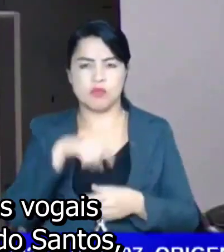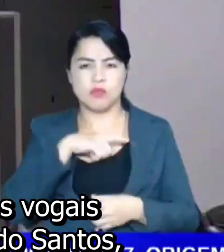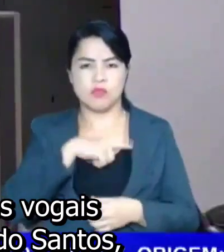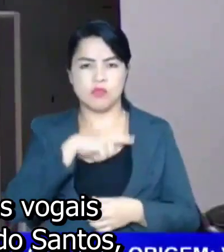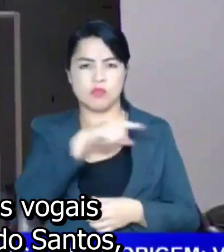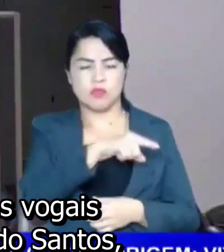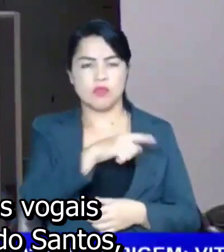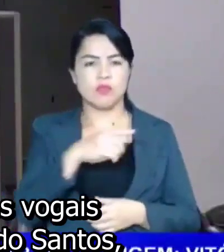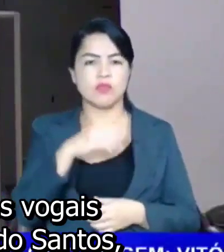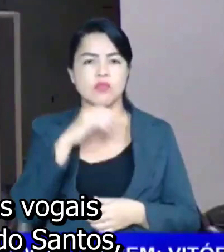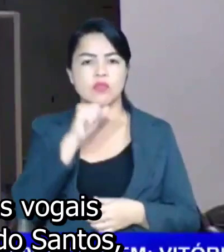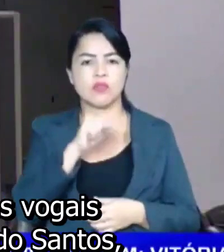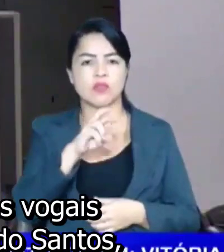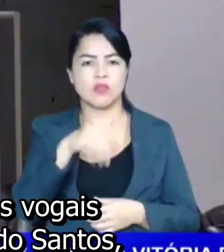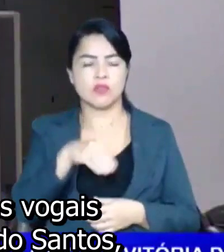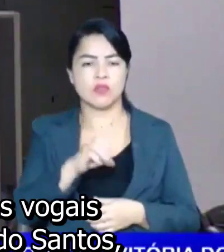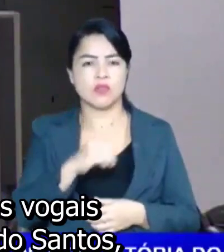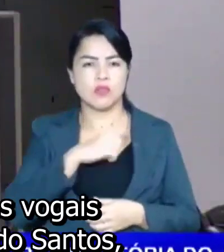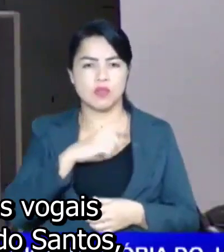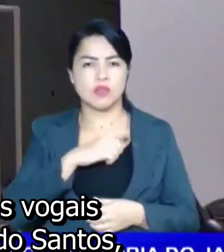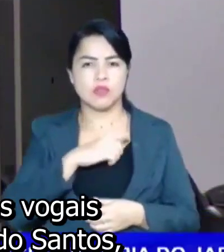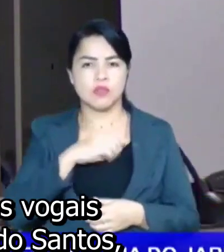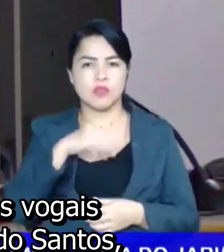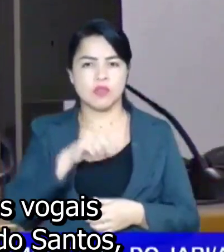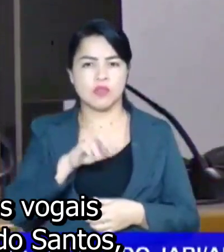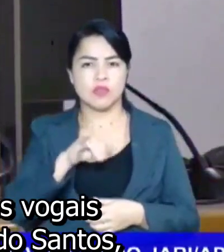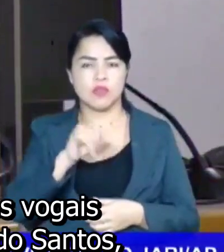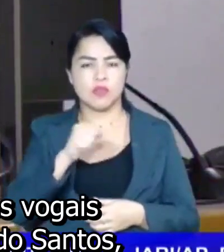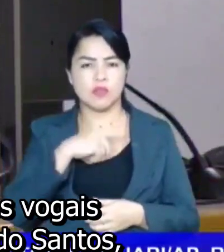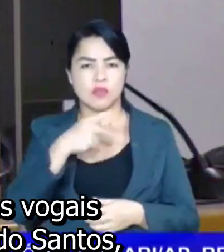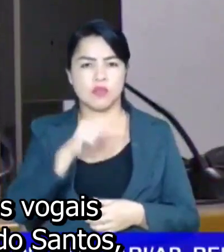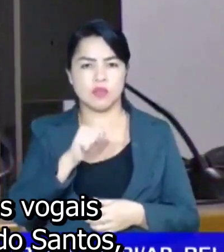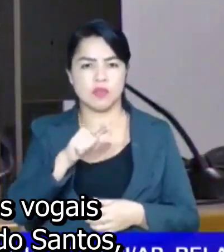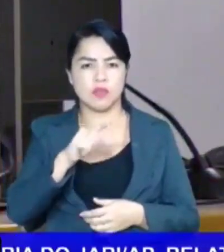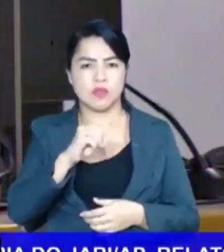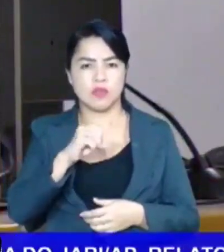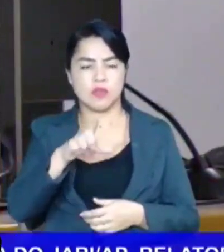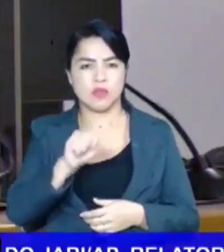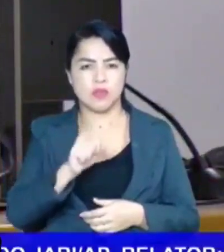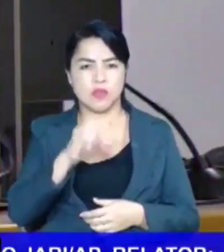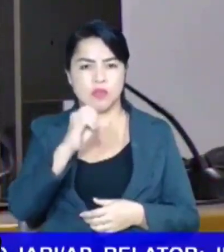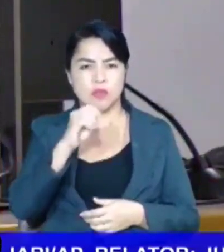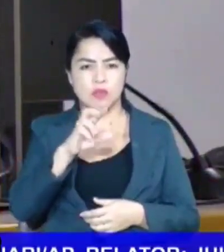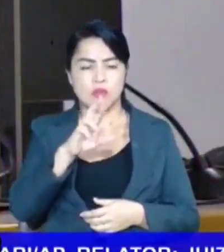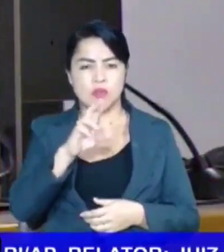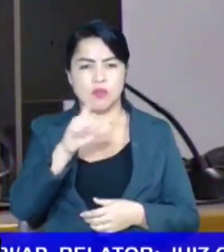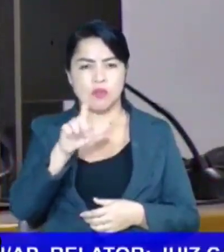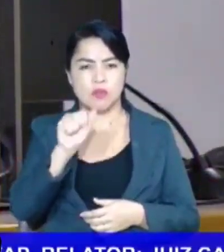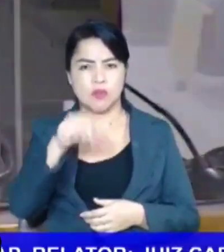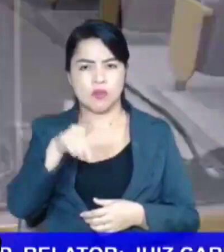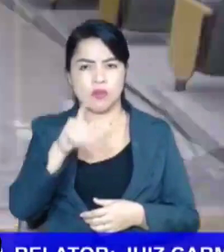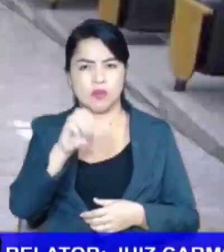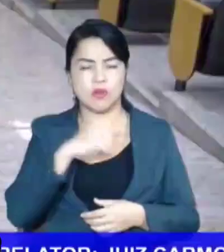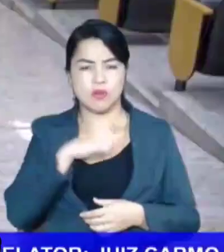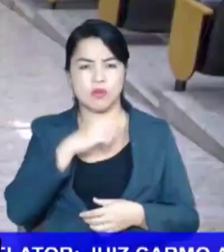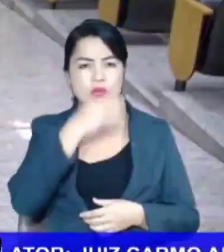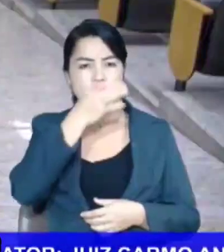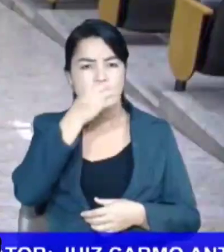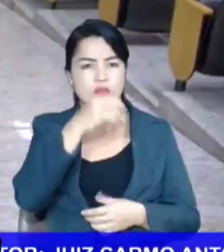os vogais Mário Júnior, Normande Souza, Paola Santos, Orlando Vasconcelos e João Lages. Ilustre relator, com a